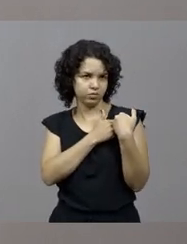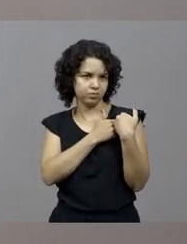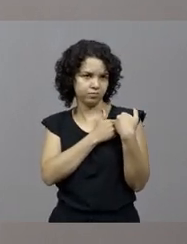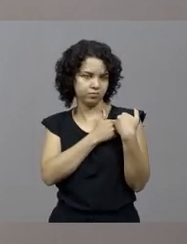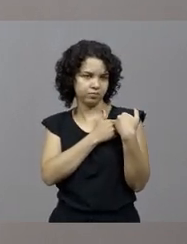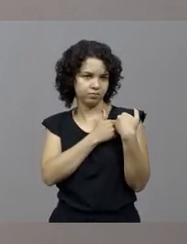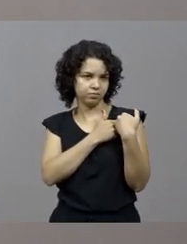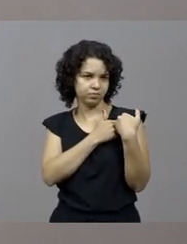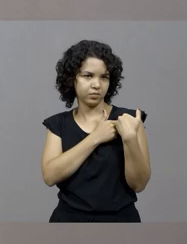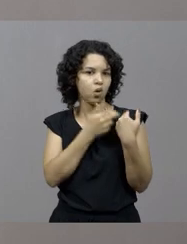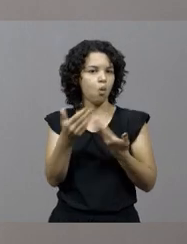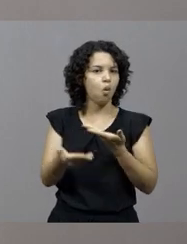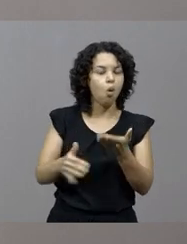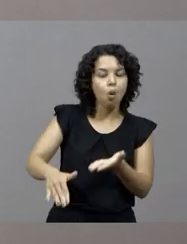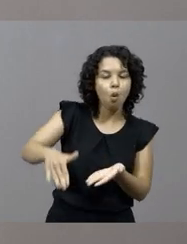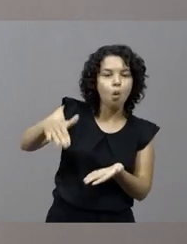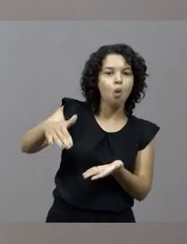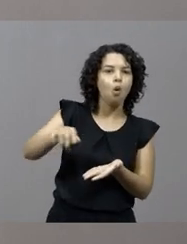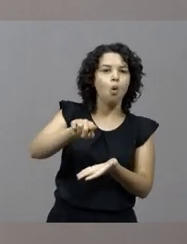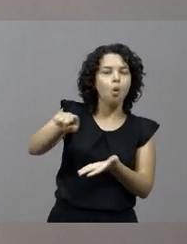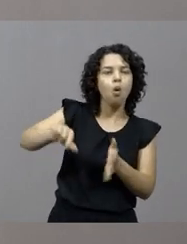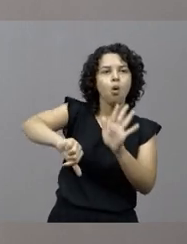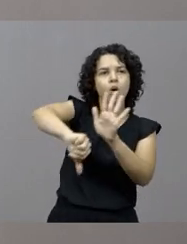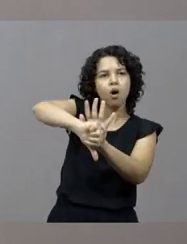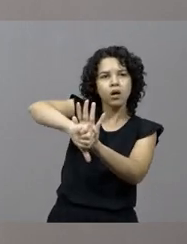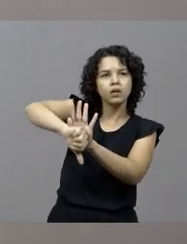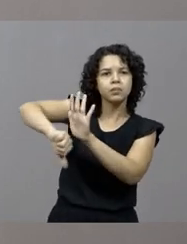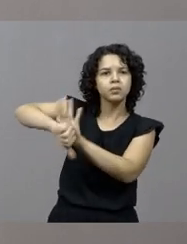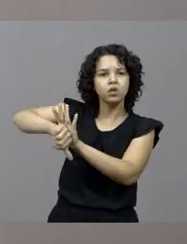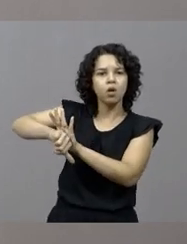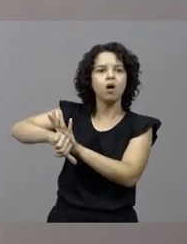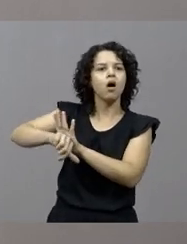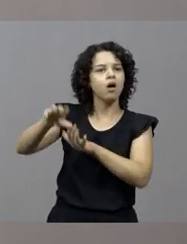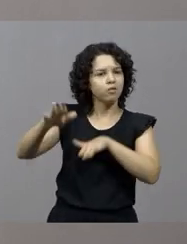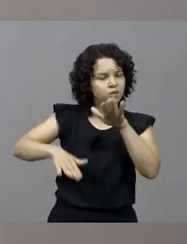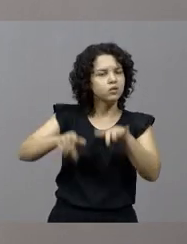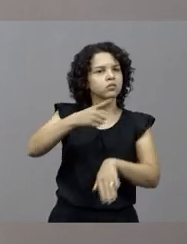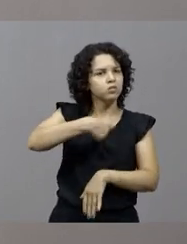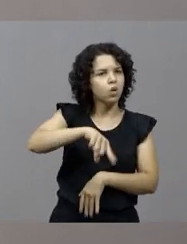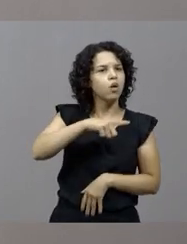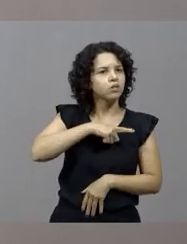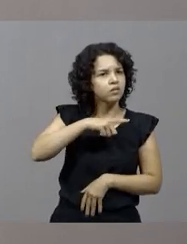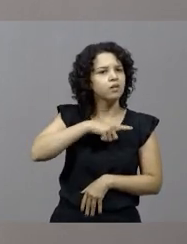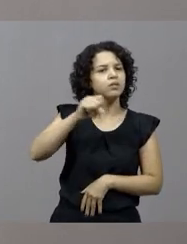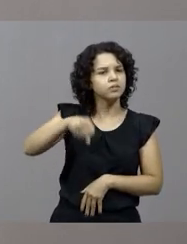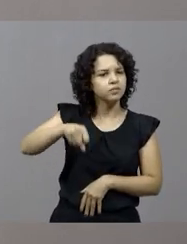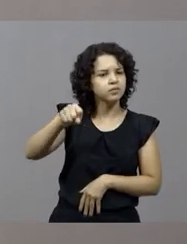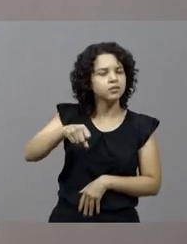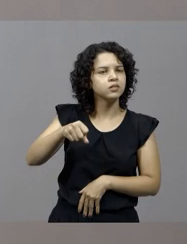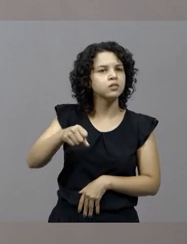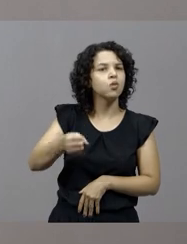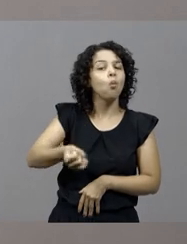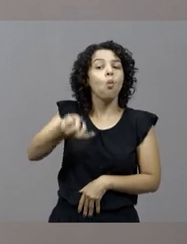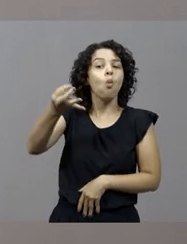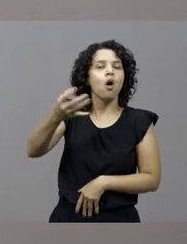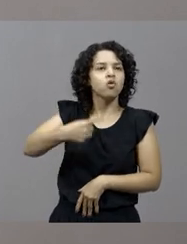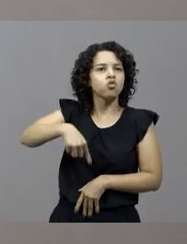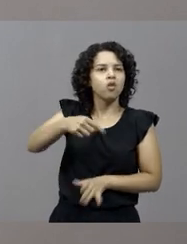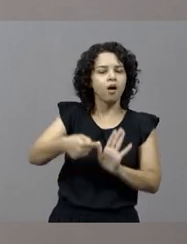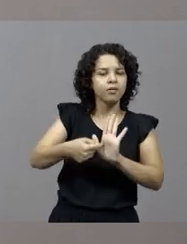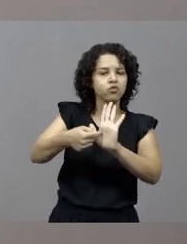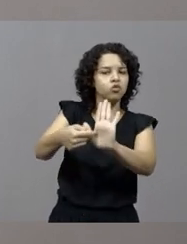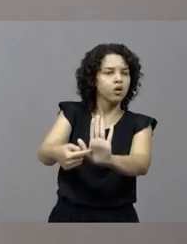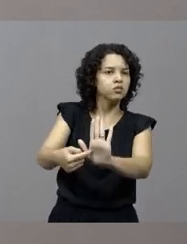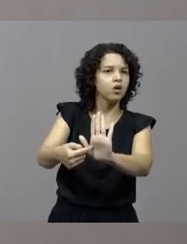criminosos. Às vezes nós temos sim. Quantos de nós aqui enviamos indicações ao judiciário?